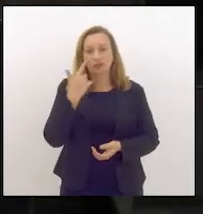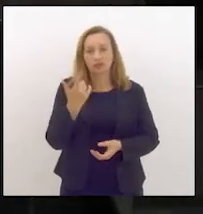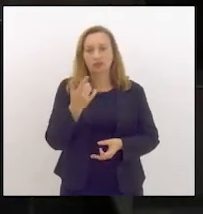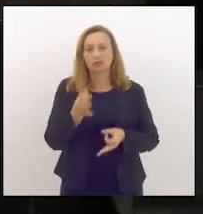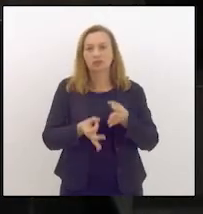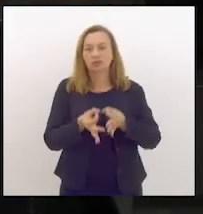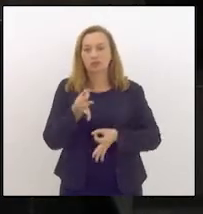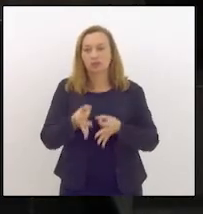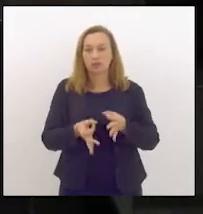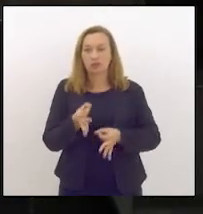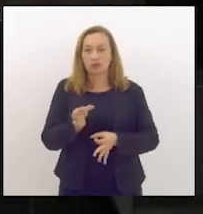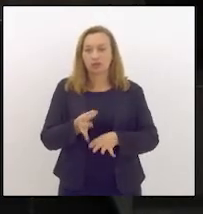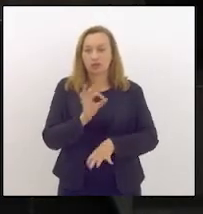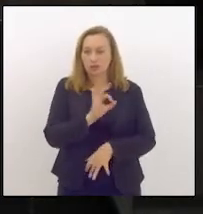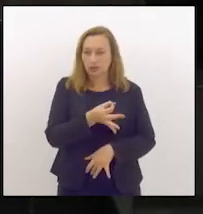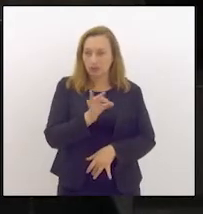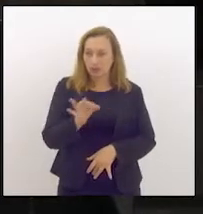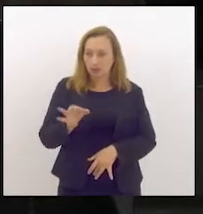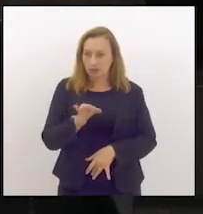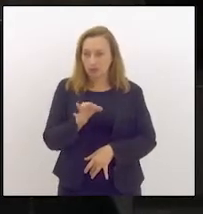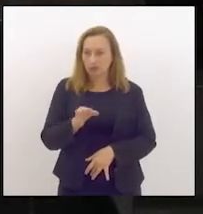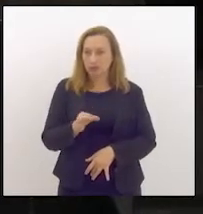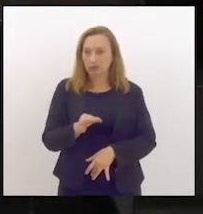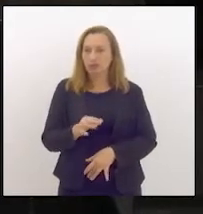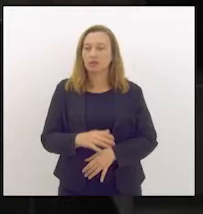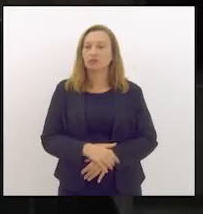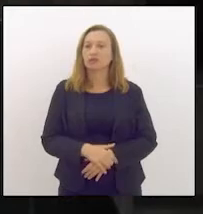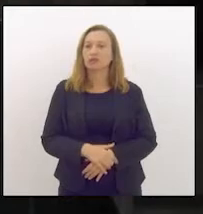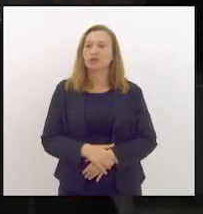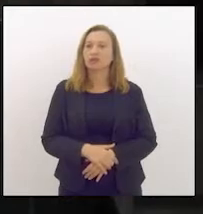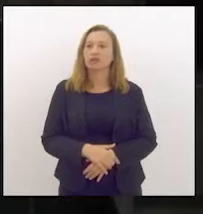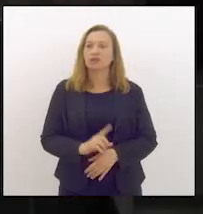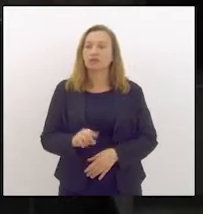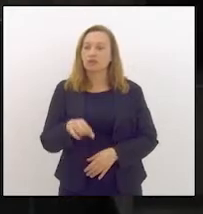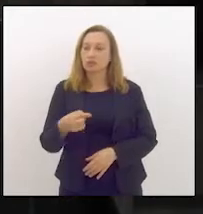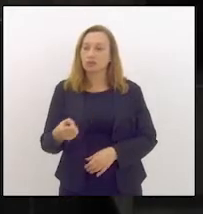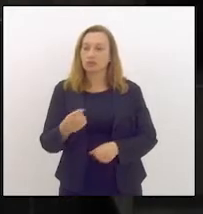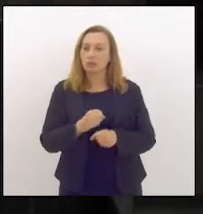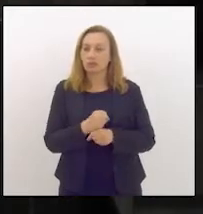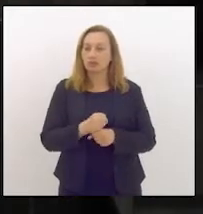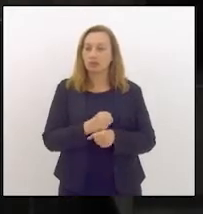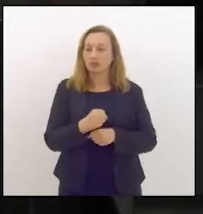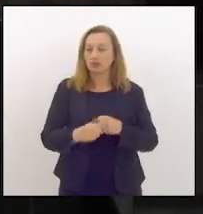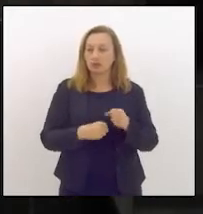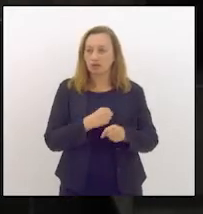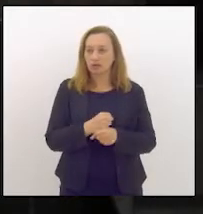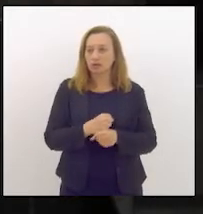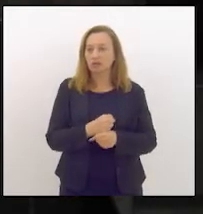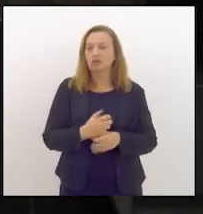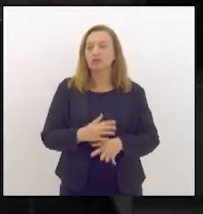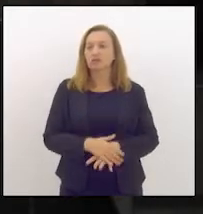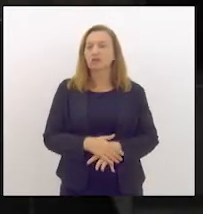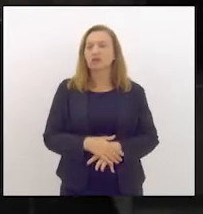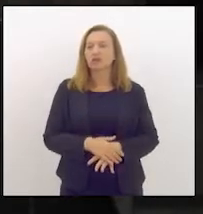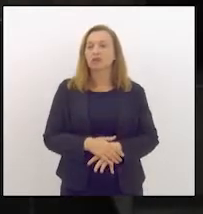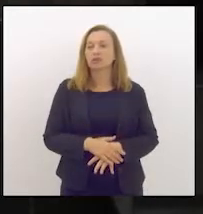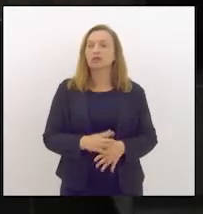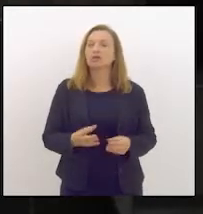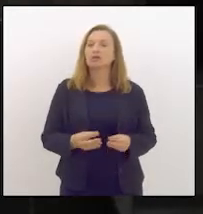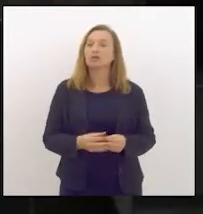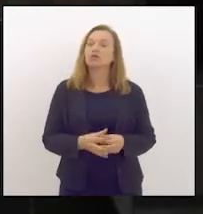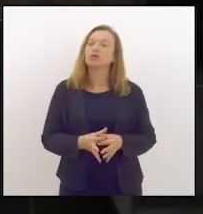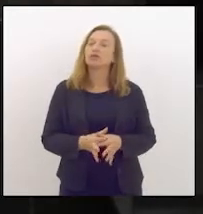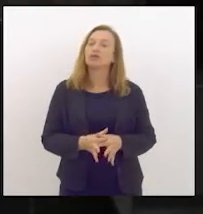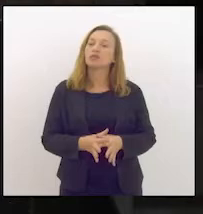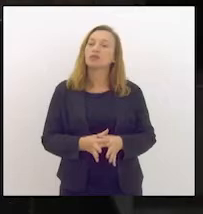judiciais possíveis e que será um litigados nos próximos anos que atinge nada mais